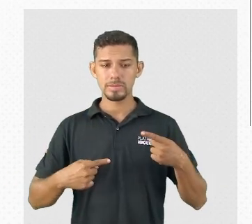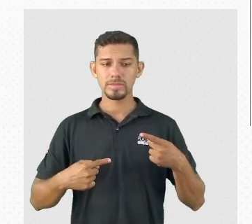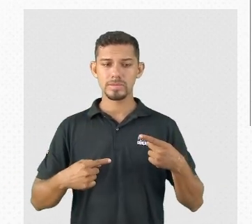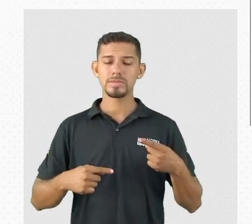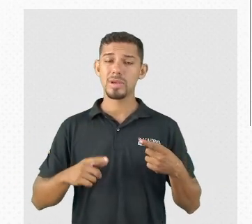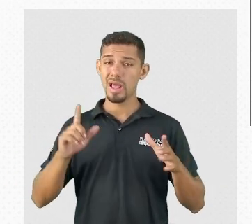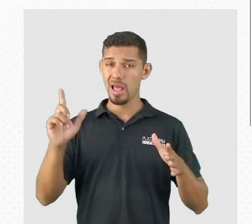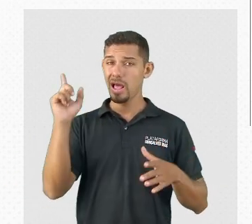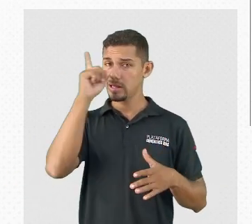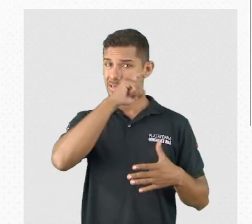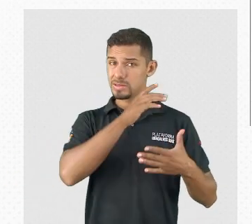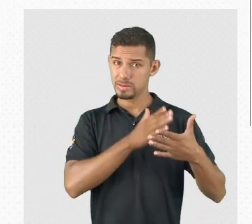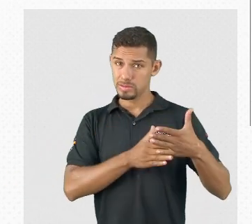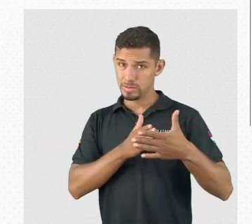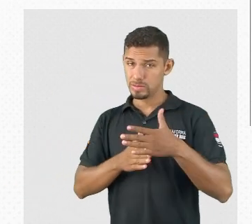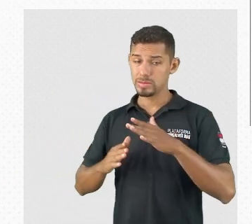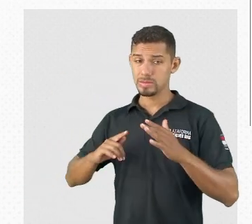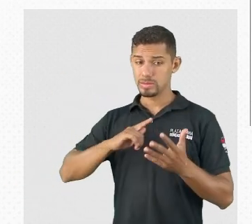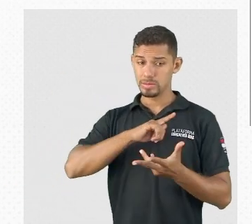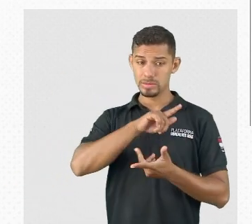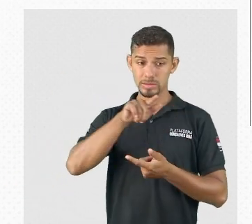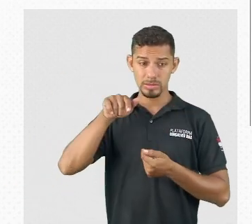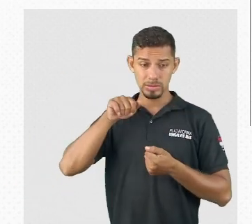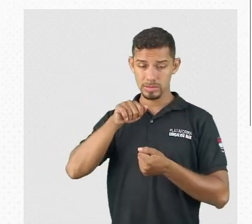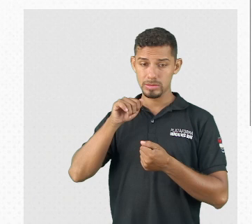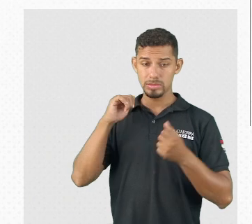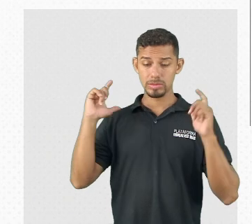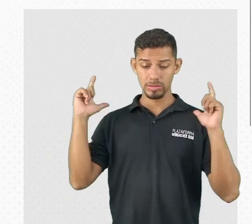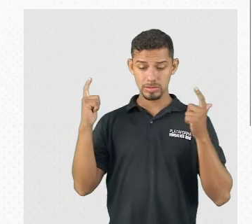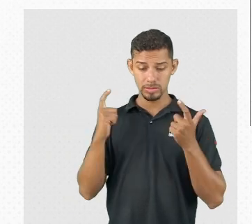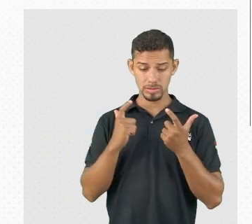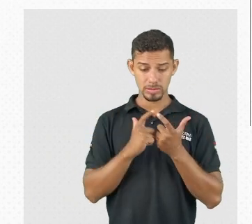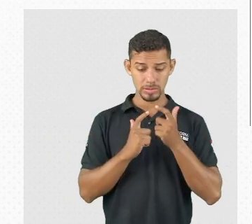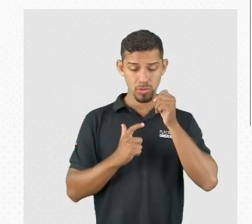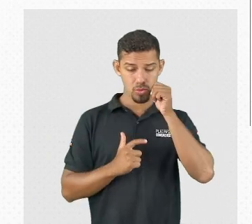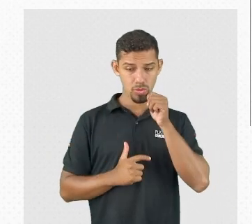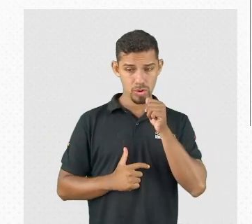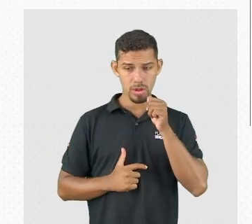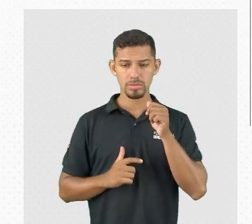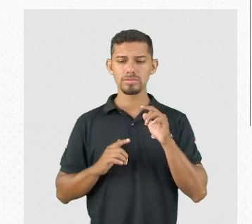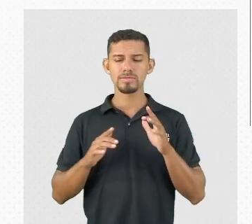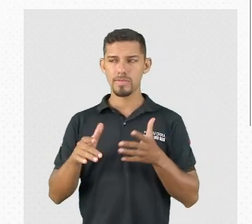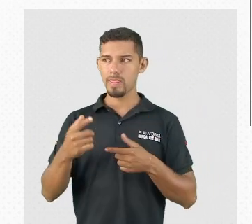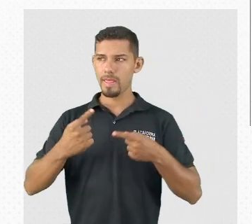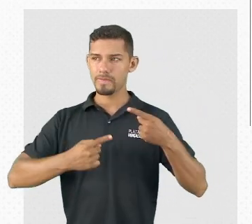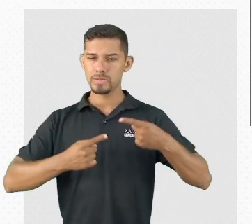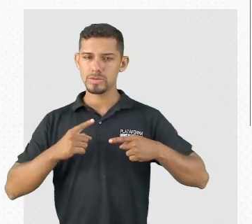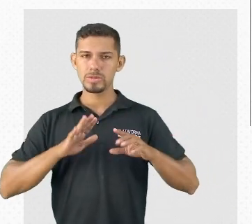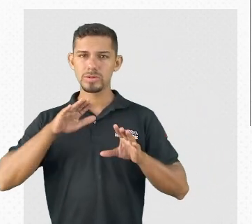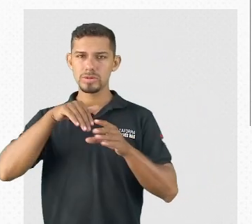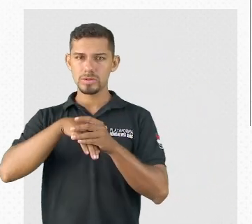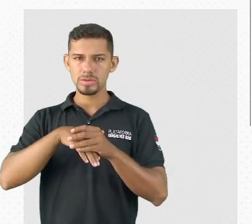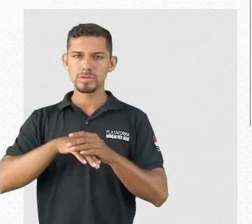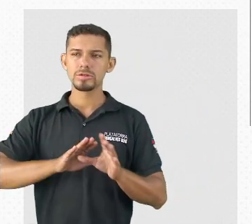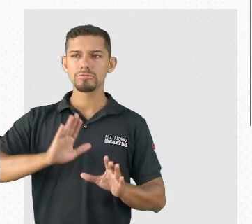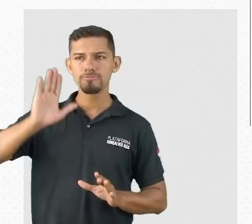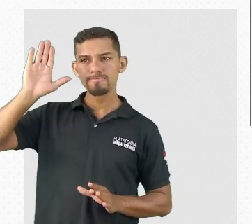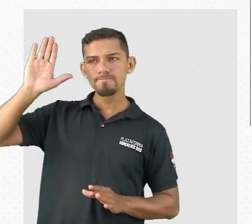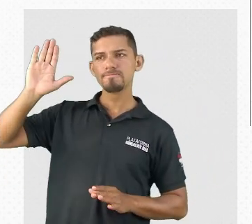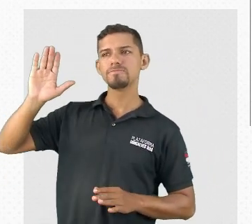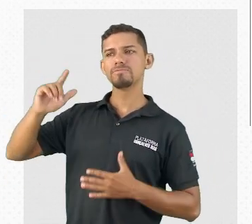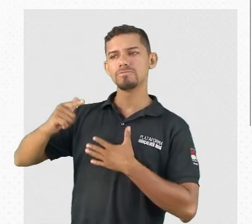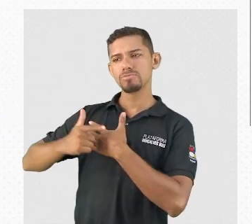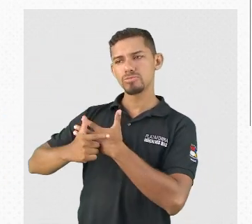uma questão global, né? Menos mulheres têm participado, disputado eleições, têm participado de